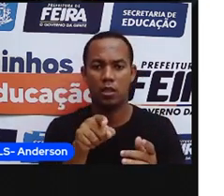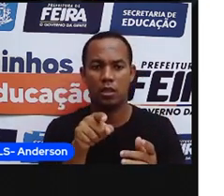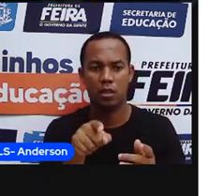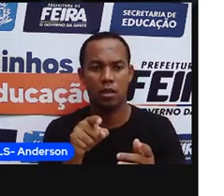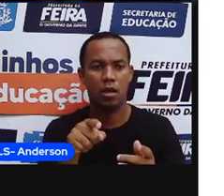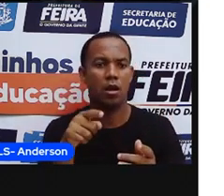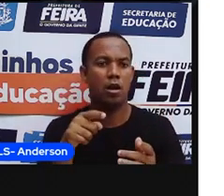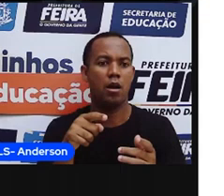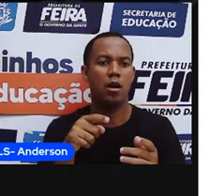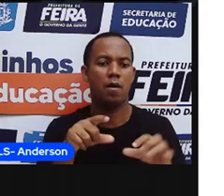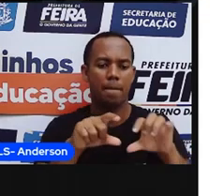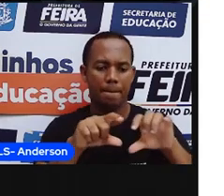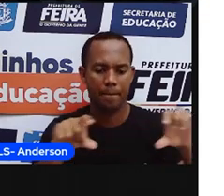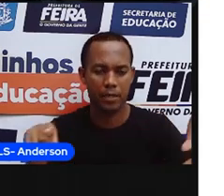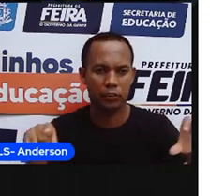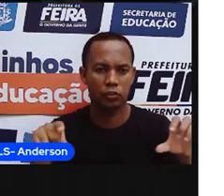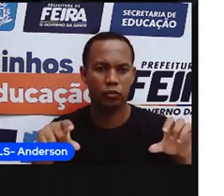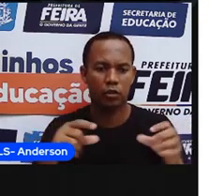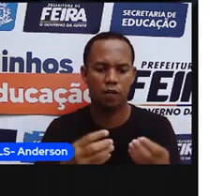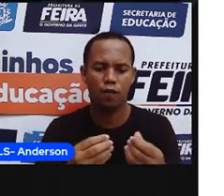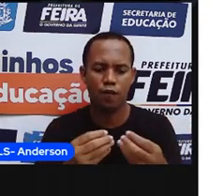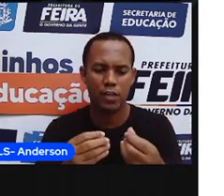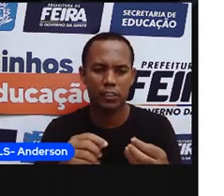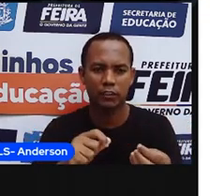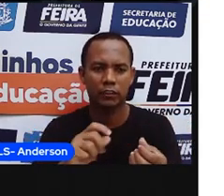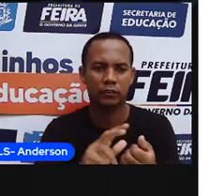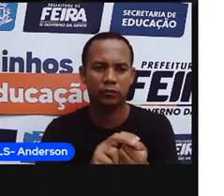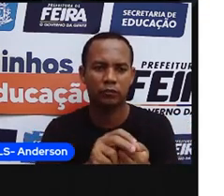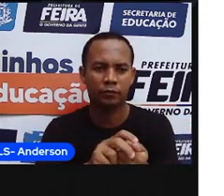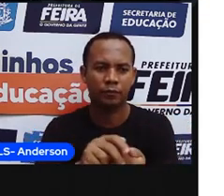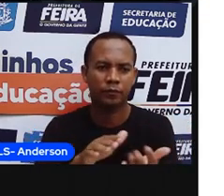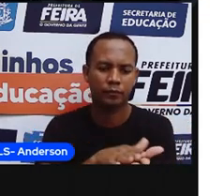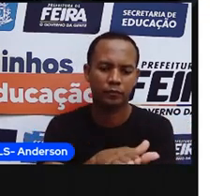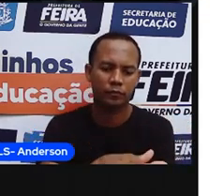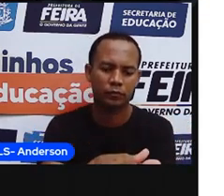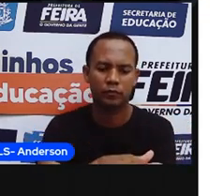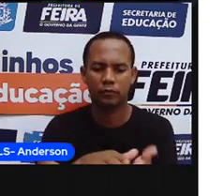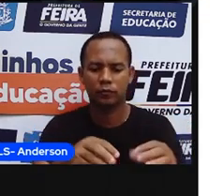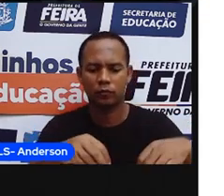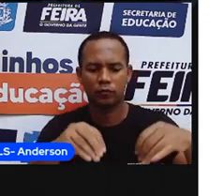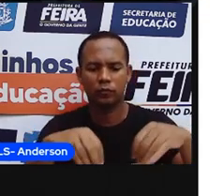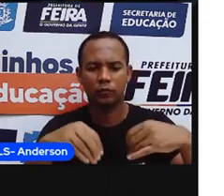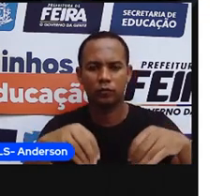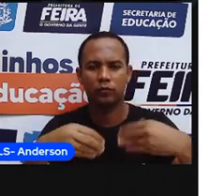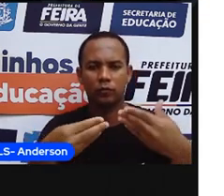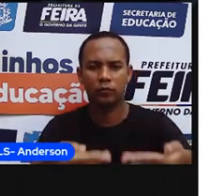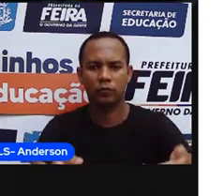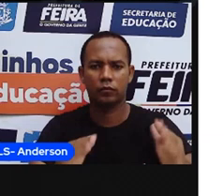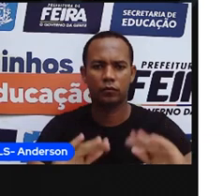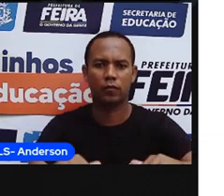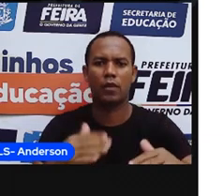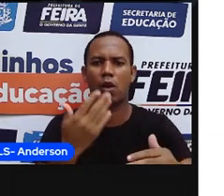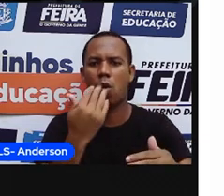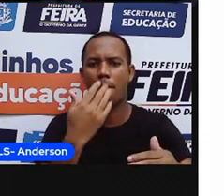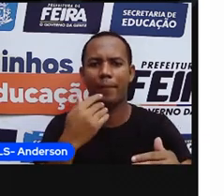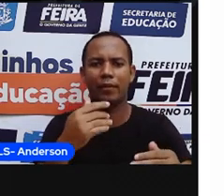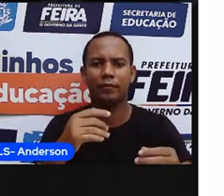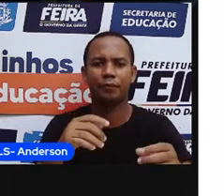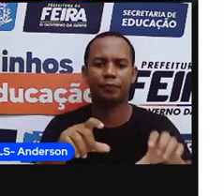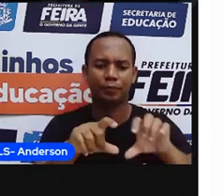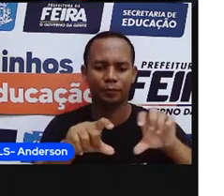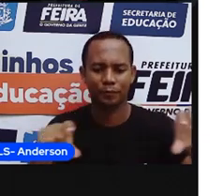a farinha, que faz a goma, que faz a própria tapioca, né? Que é aquele, para a gente aqui no Nordeste, aquele